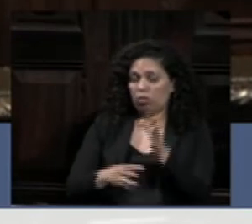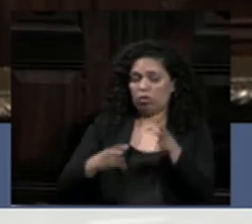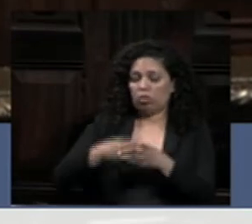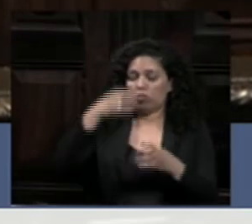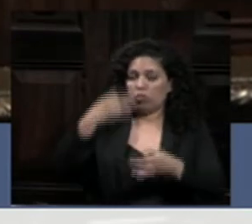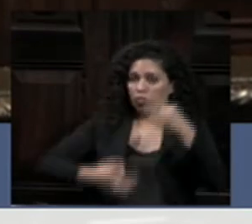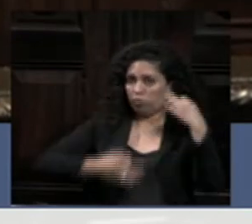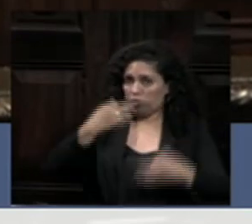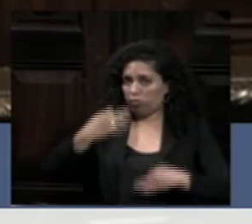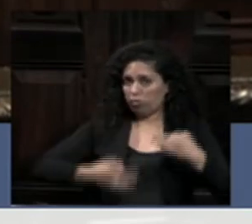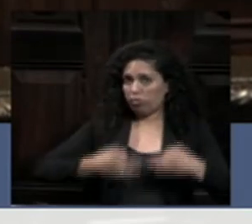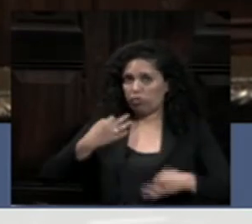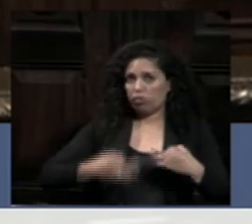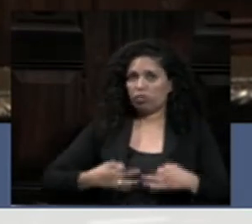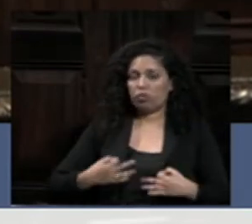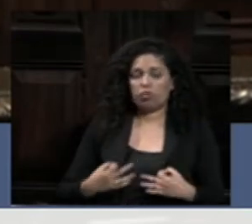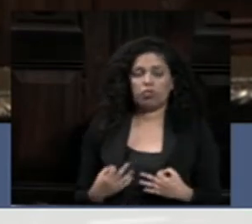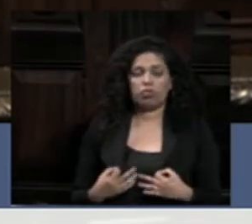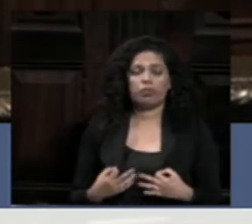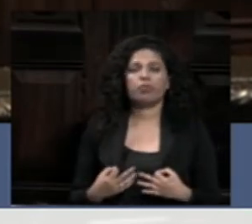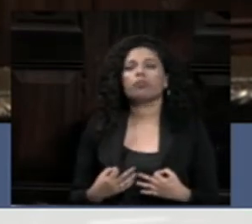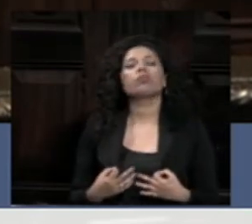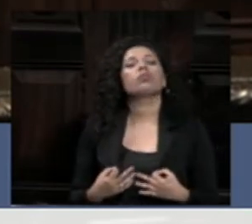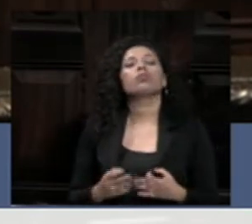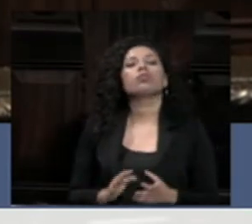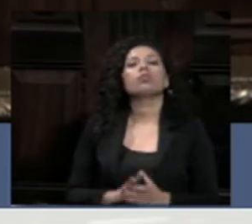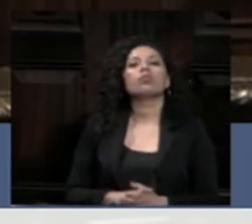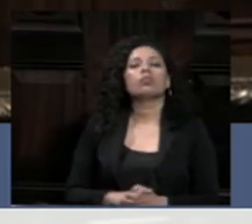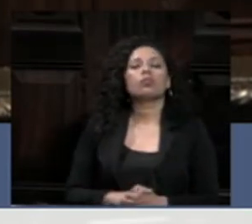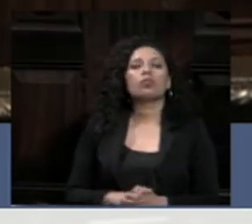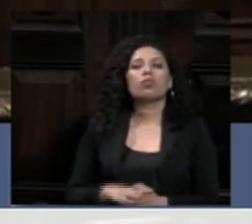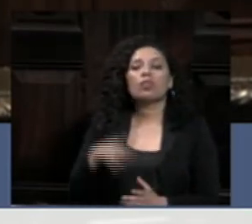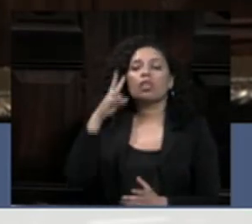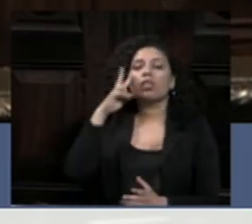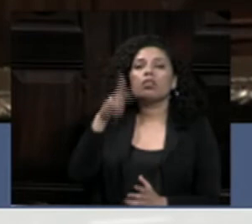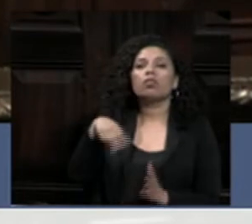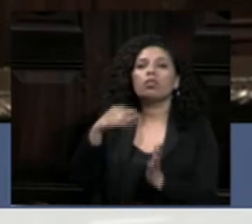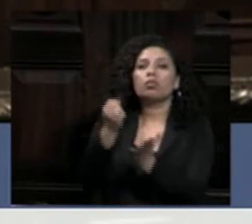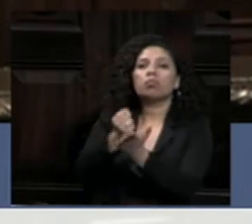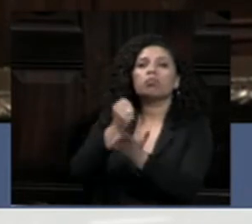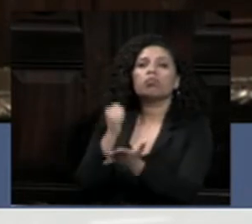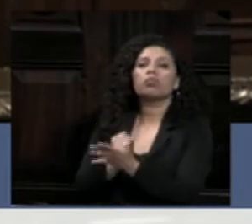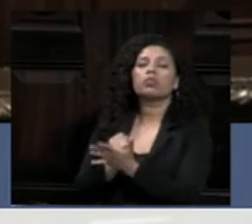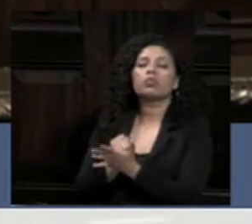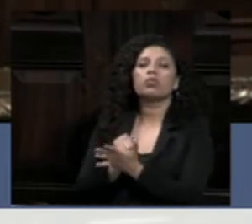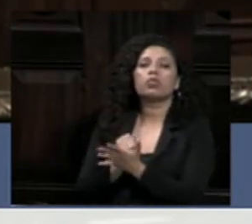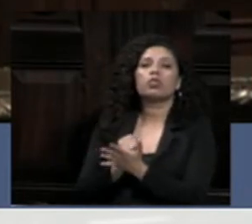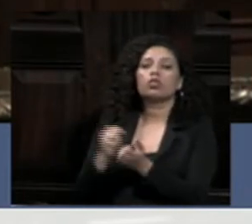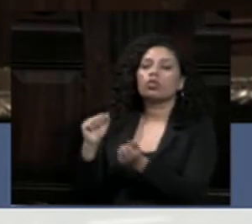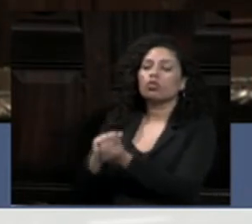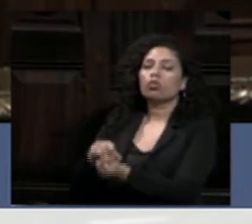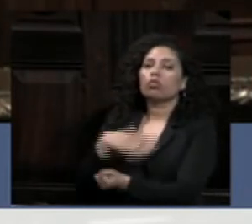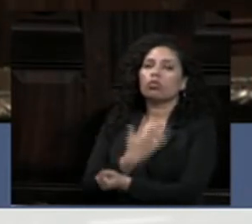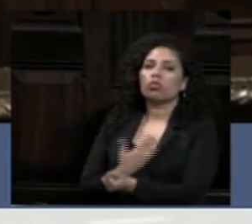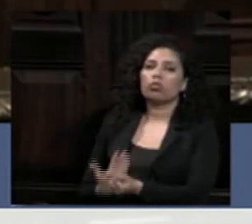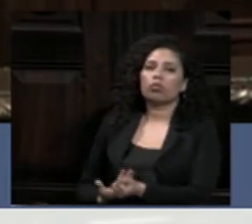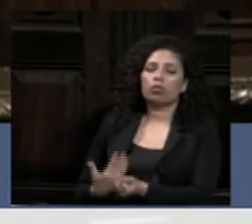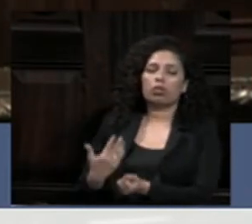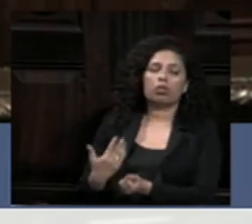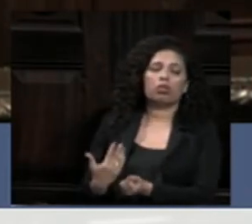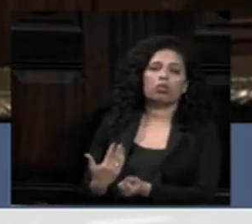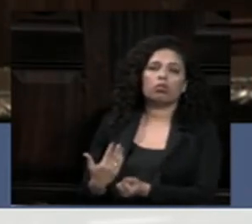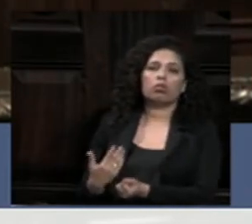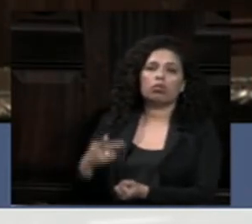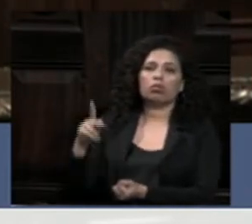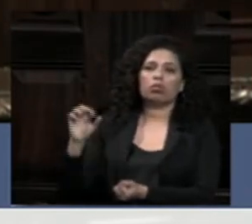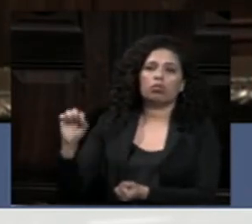Justiça e que foi sancionada pelo governador